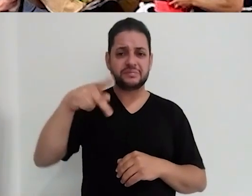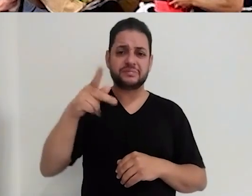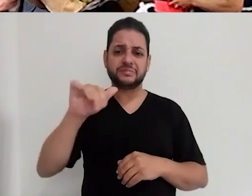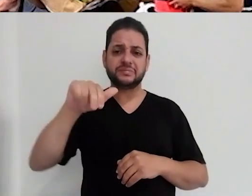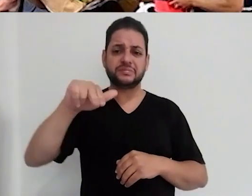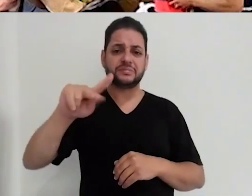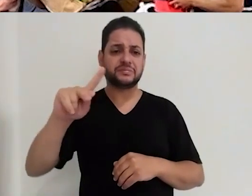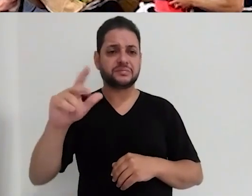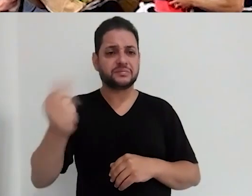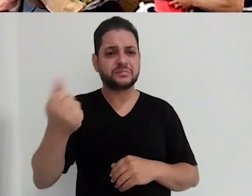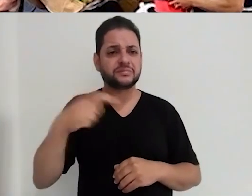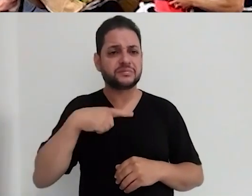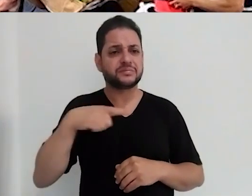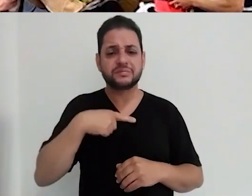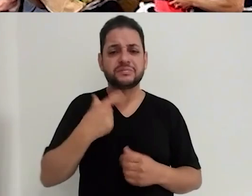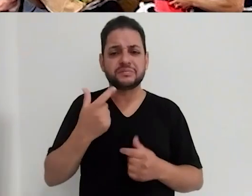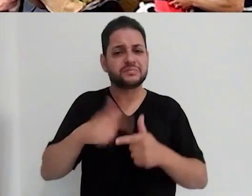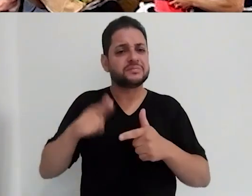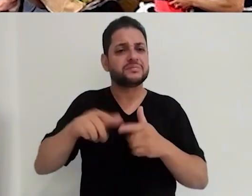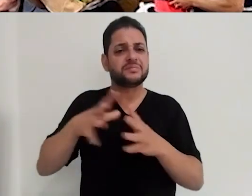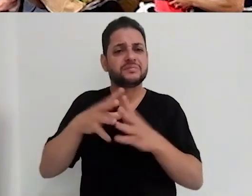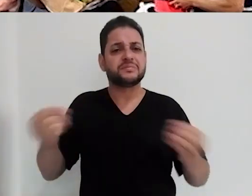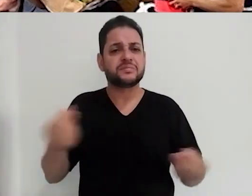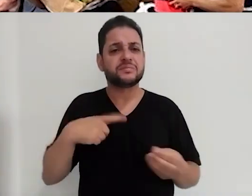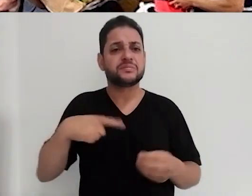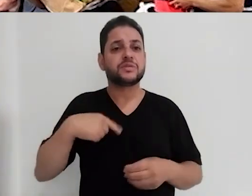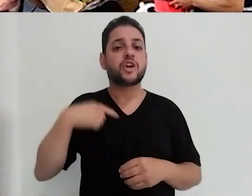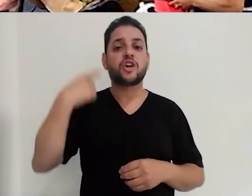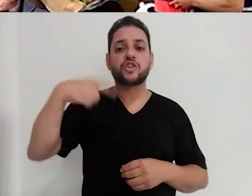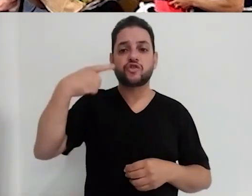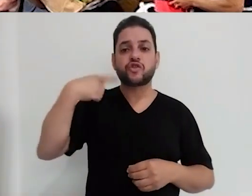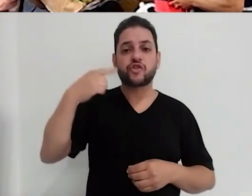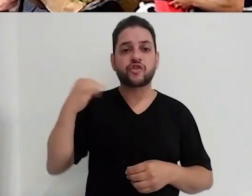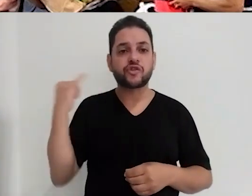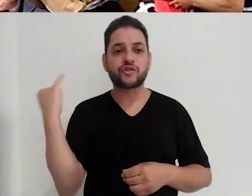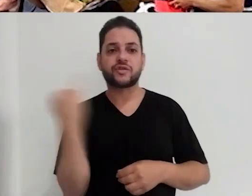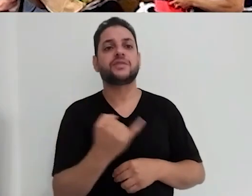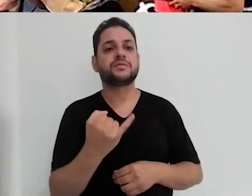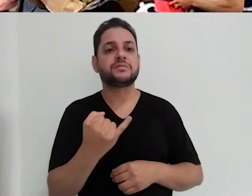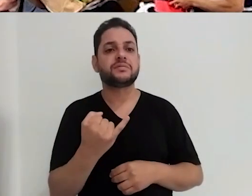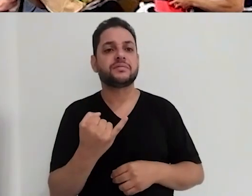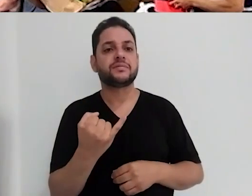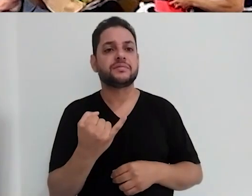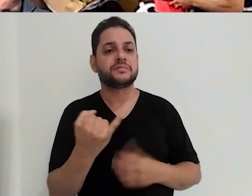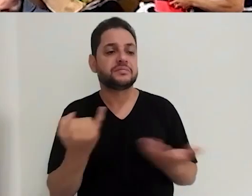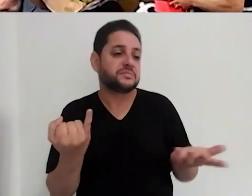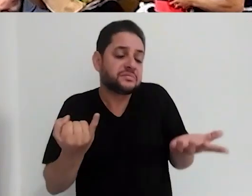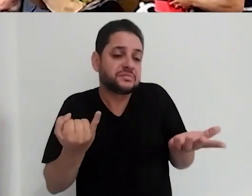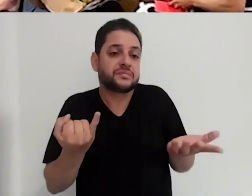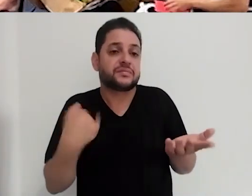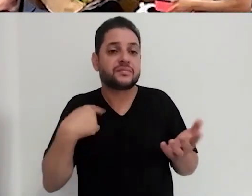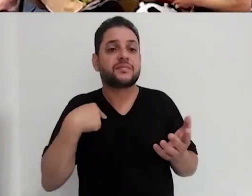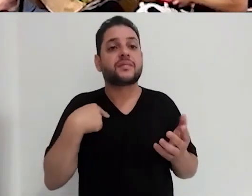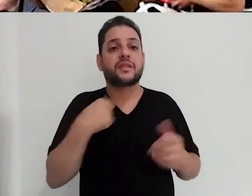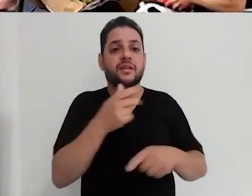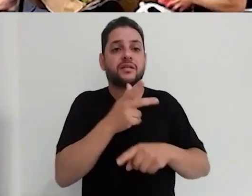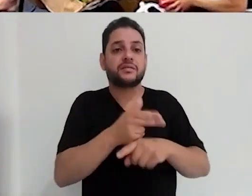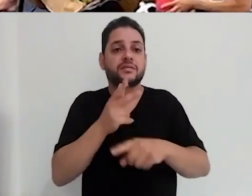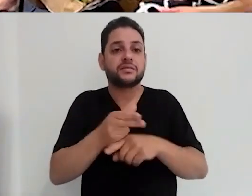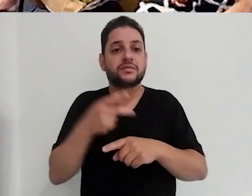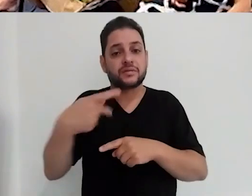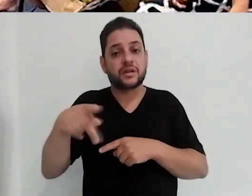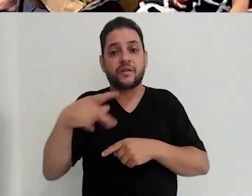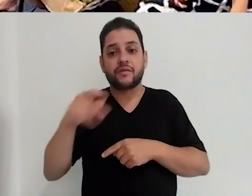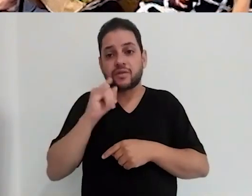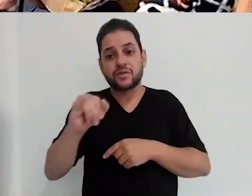bastante sem solução, né? Porque é o que diz o advogado dele e o Ari Friedenbach. no episódio, dizem que se ele sair, ele vai ser morto.